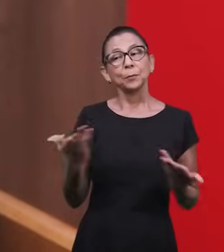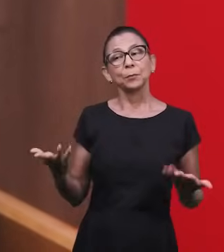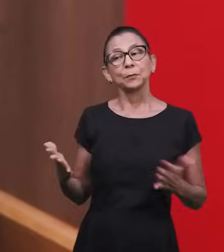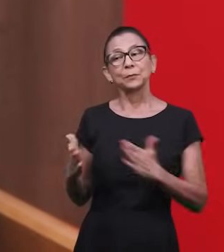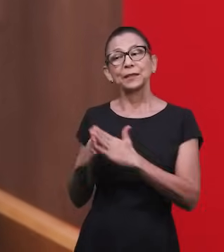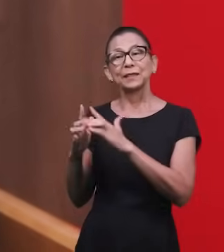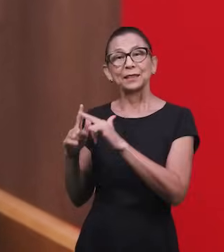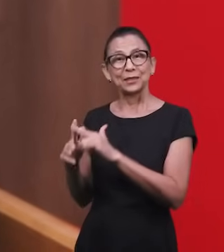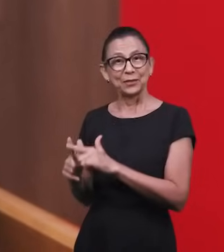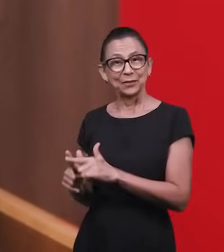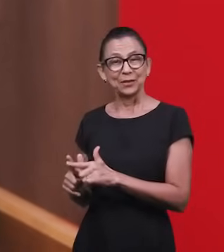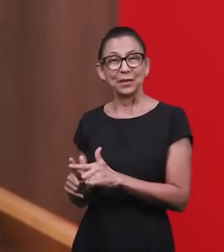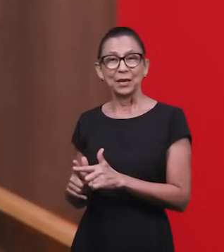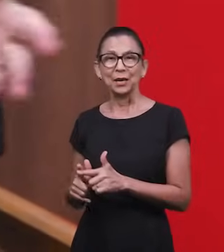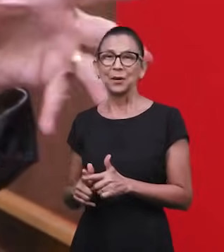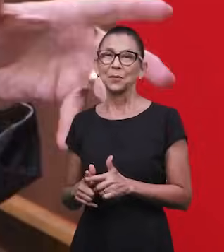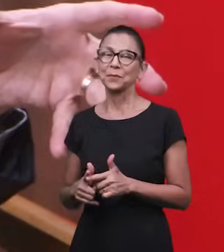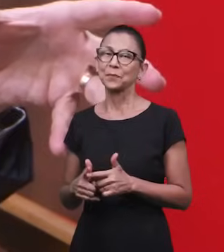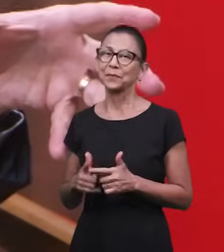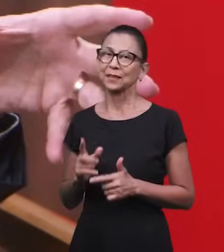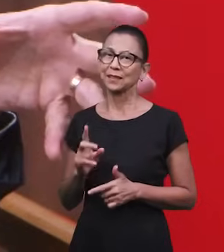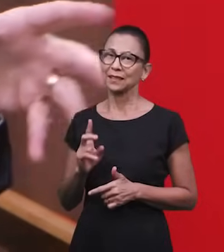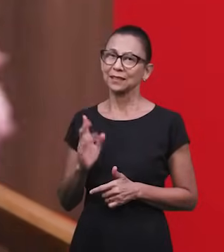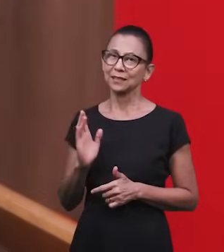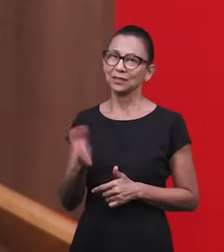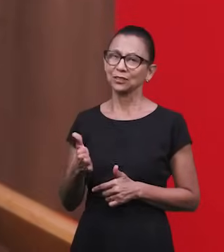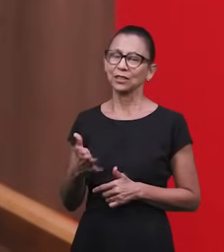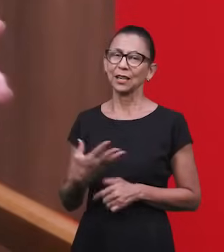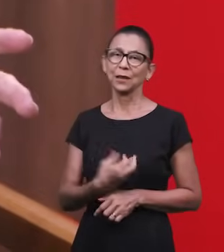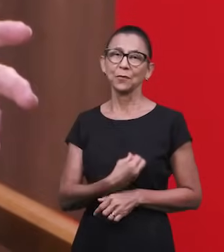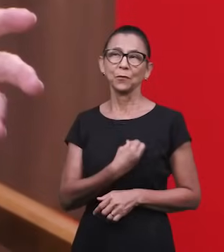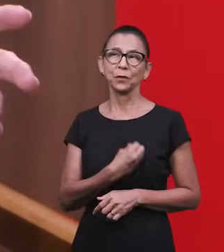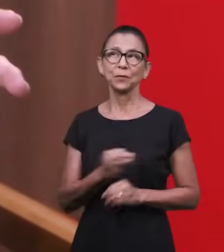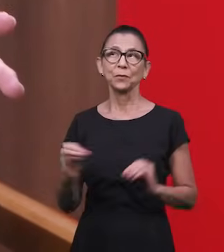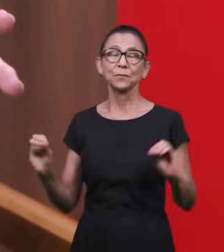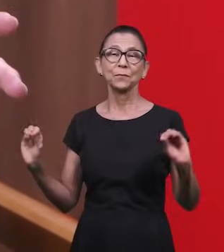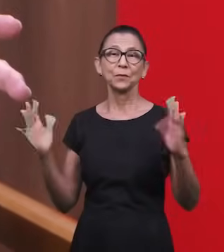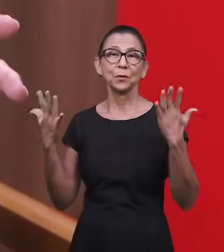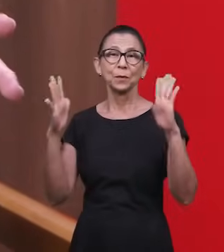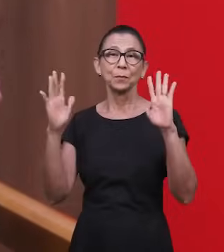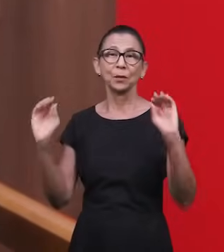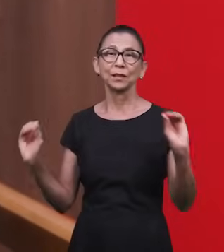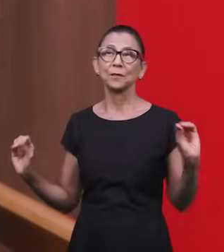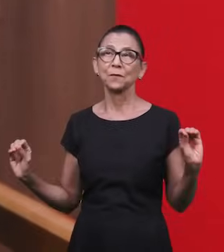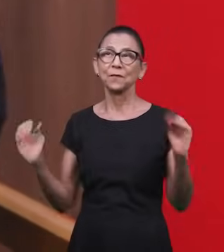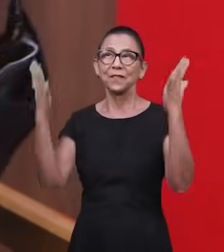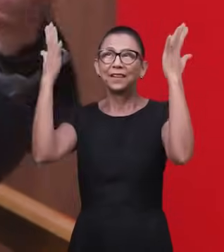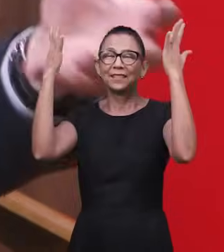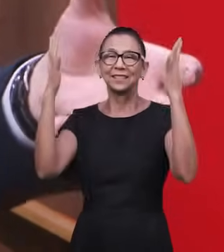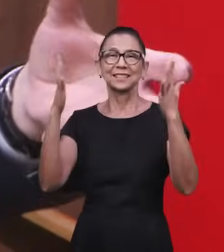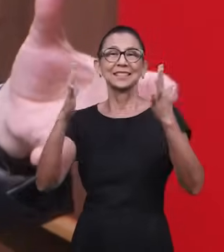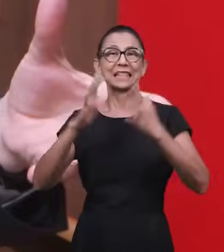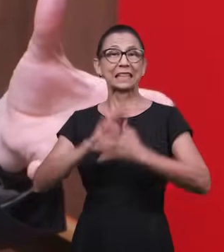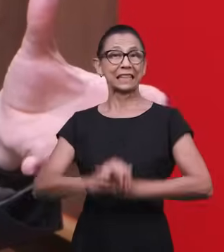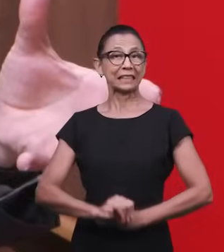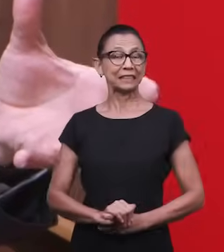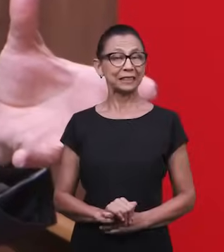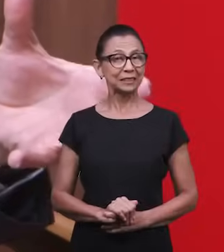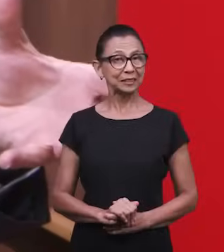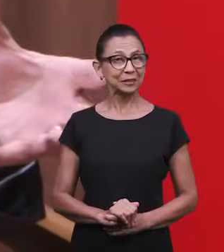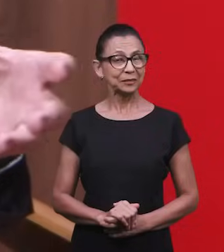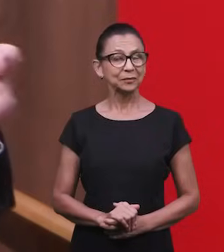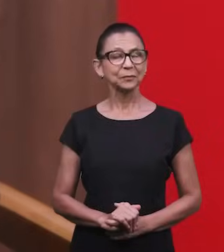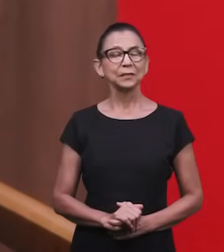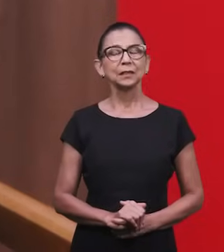viverá na eternidade com Deus, mas ela já está em festa. E quantas pessoas comentaram